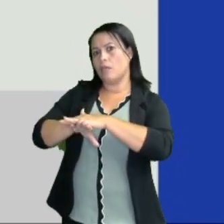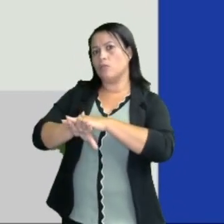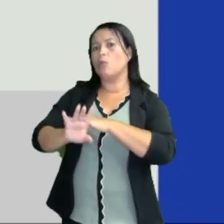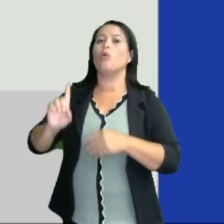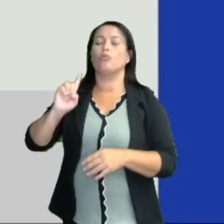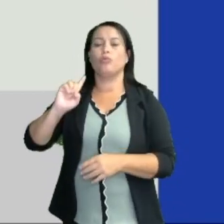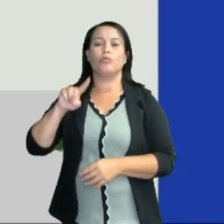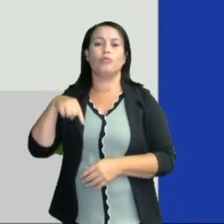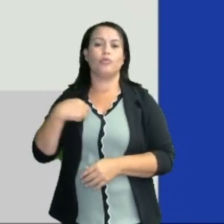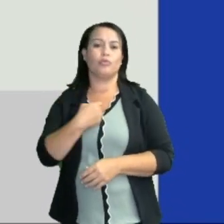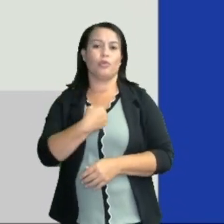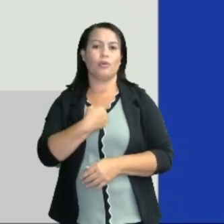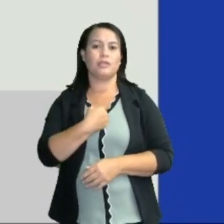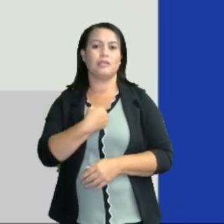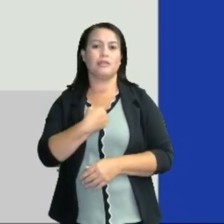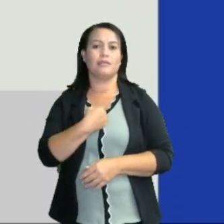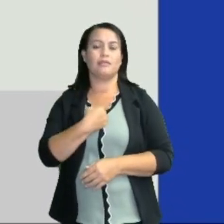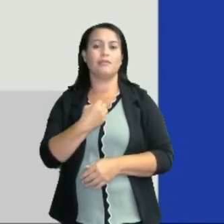viagem.